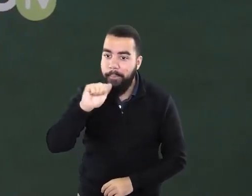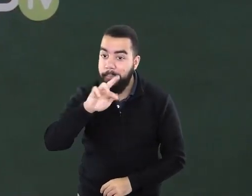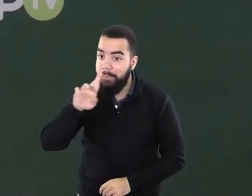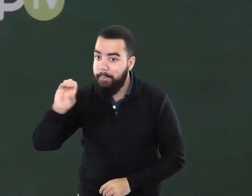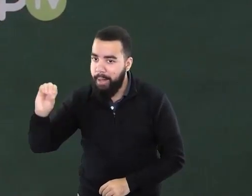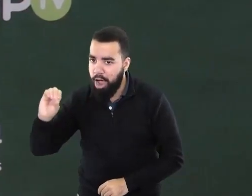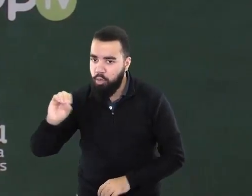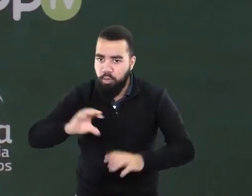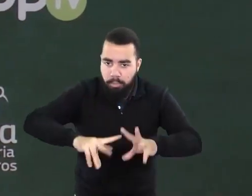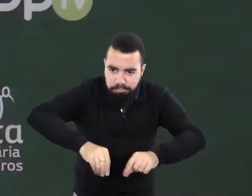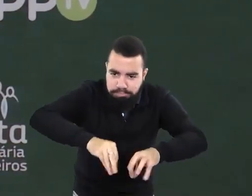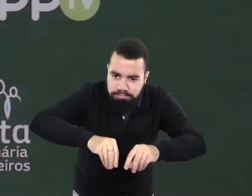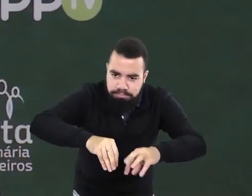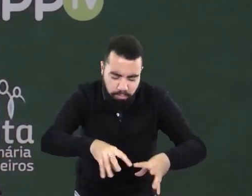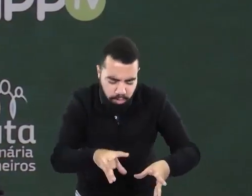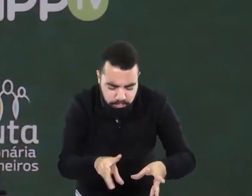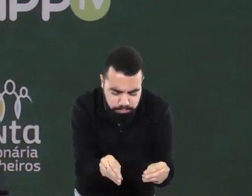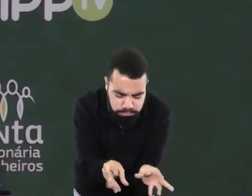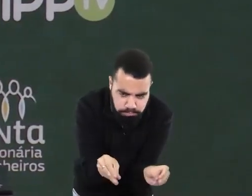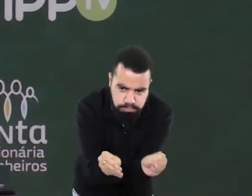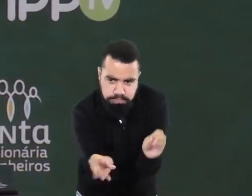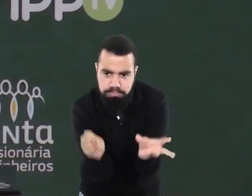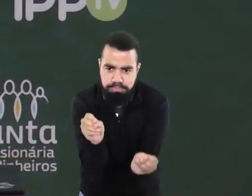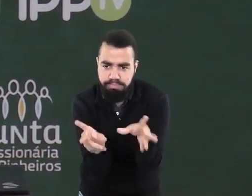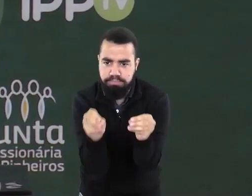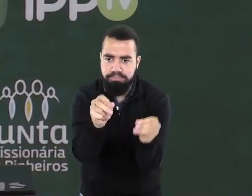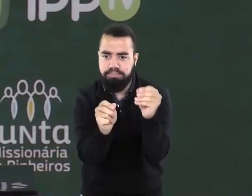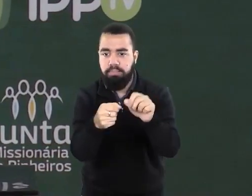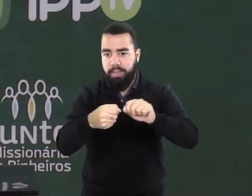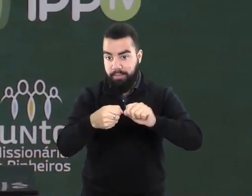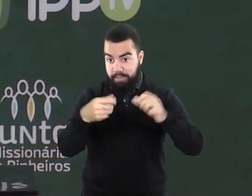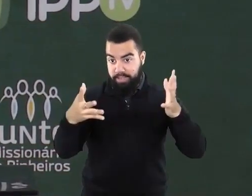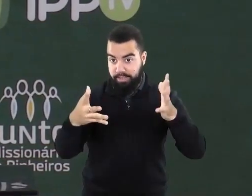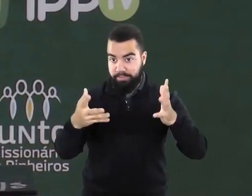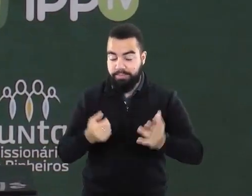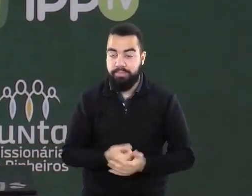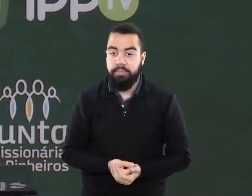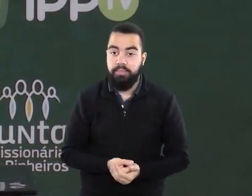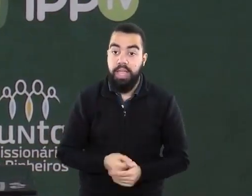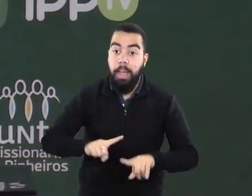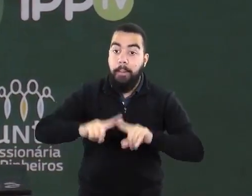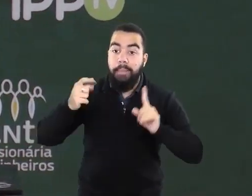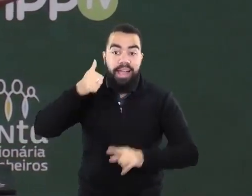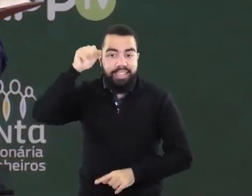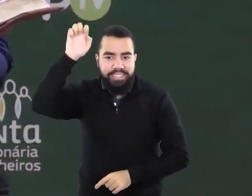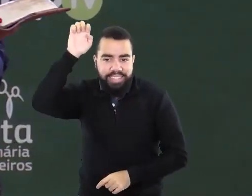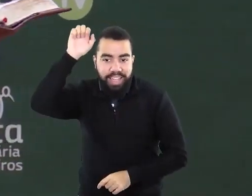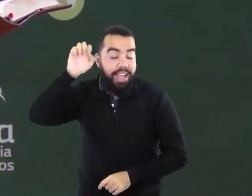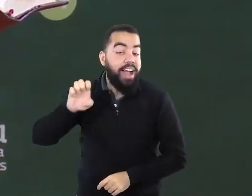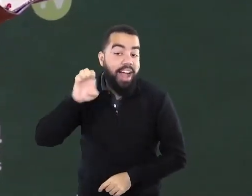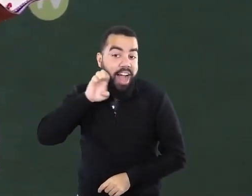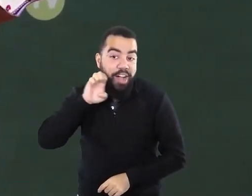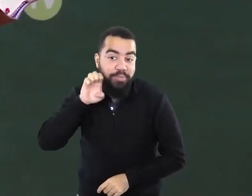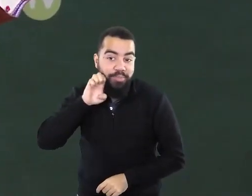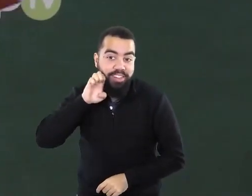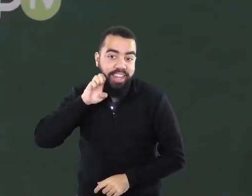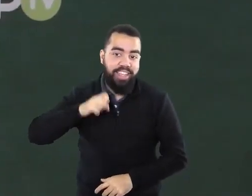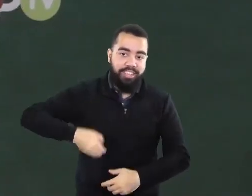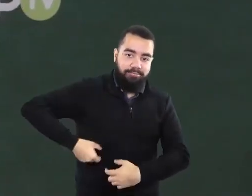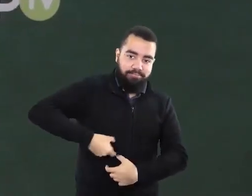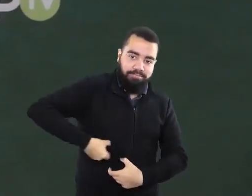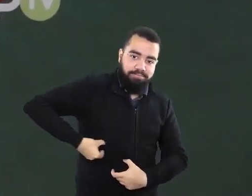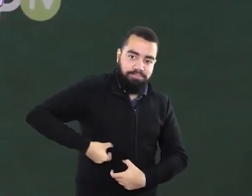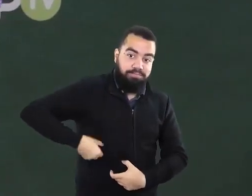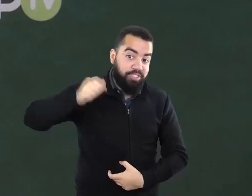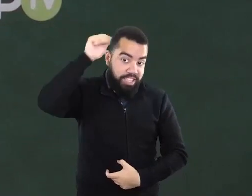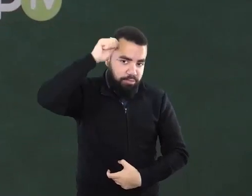Já não põe a mão no barro mais. Põe a mão no osso. Talvez seja por isso que alguém diz que a mulher é osso duro de roer.